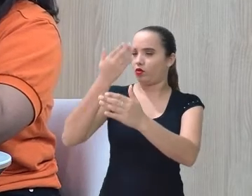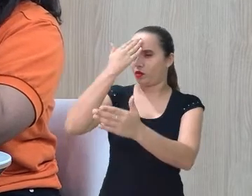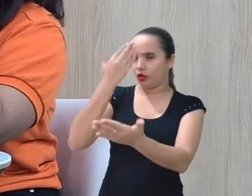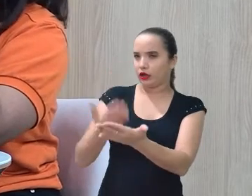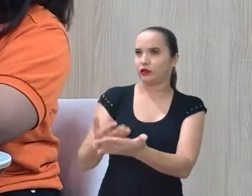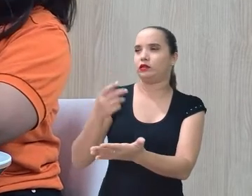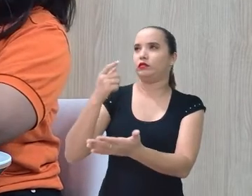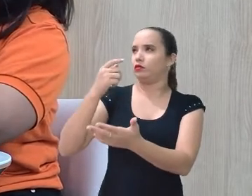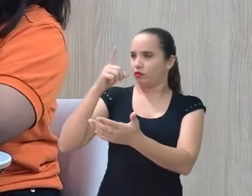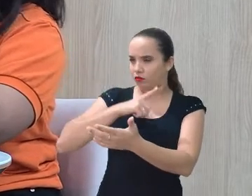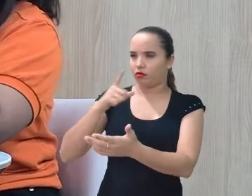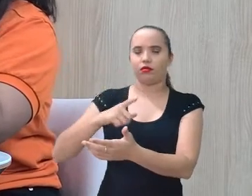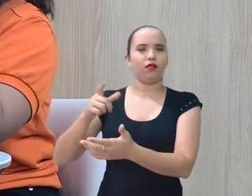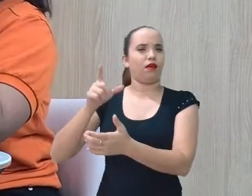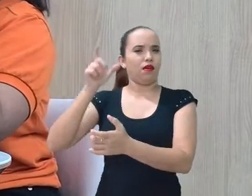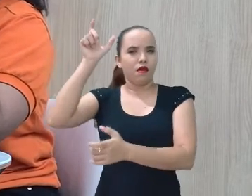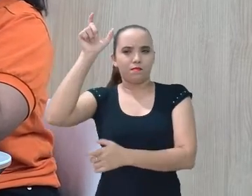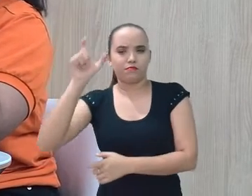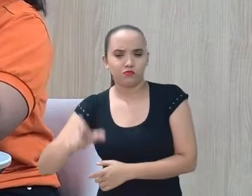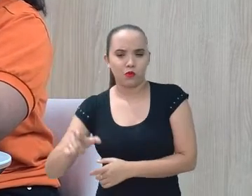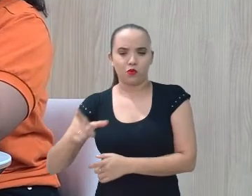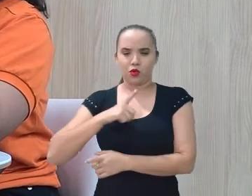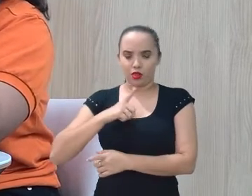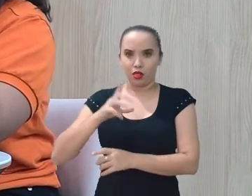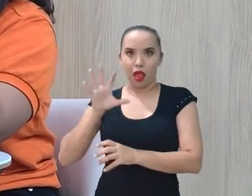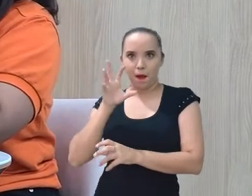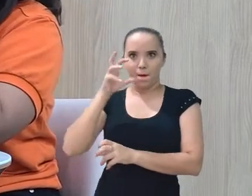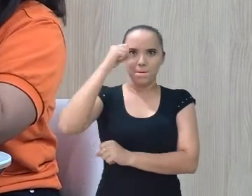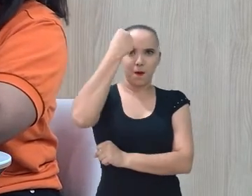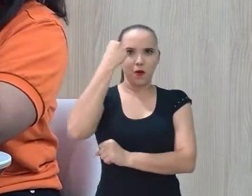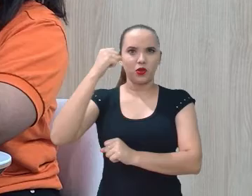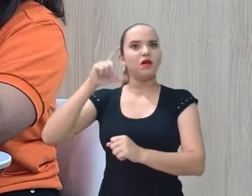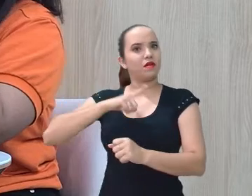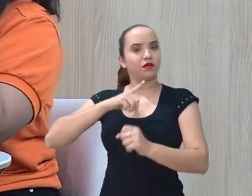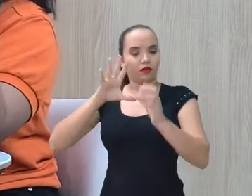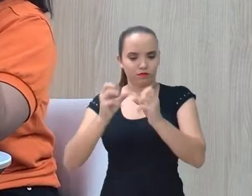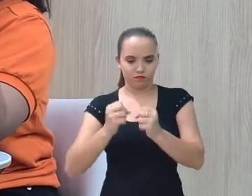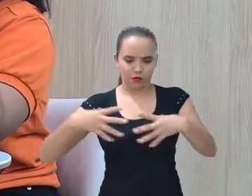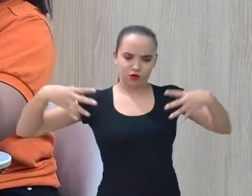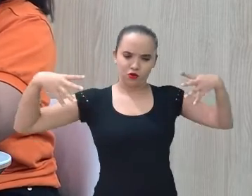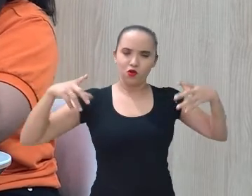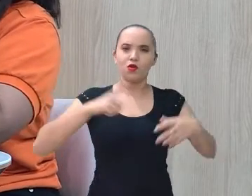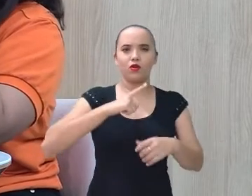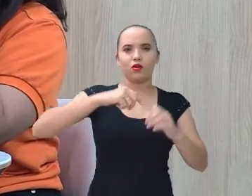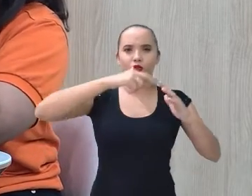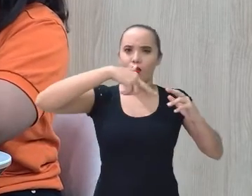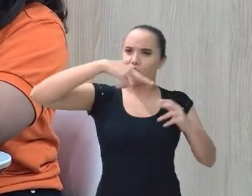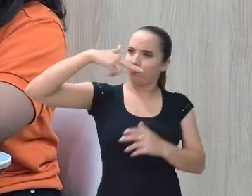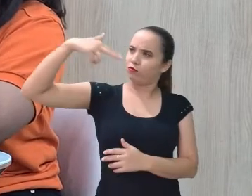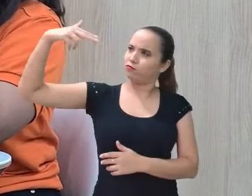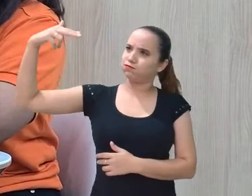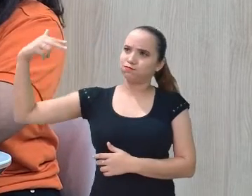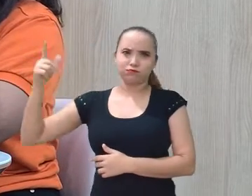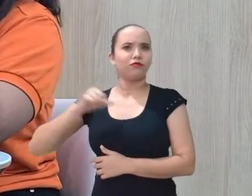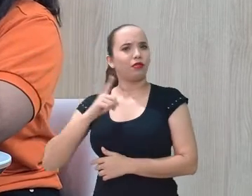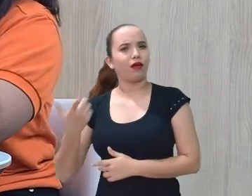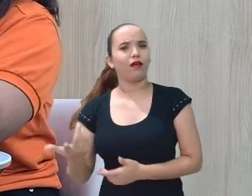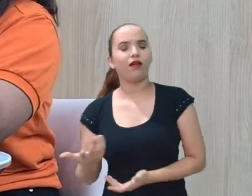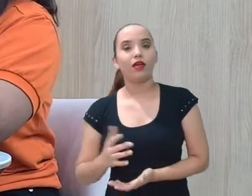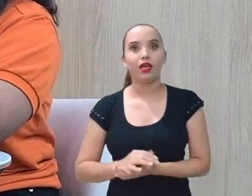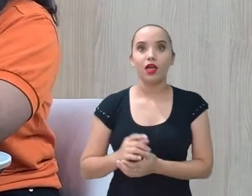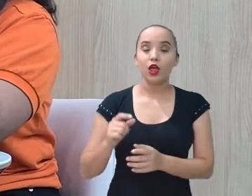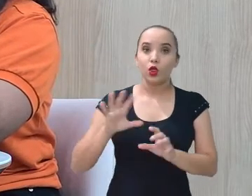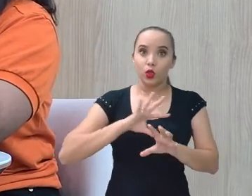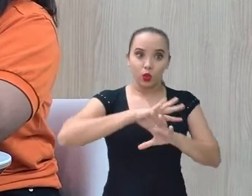seres superpoderosos, que existe magia, que existe super força, ou Superman, ou seja lá qual fosse o outro super-herói, no